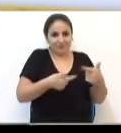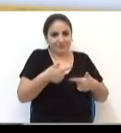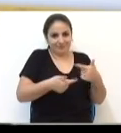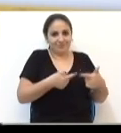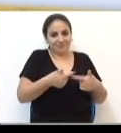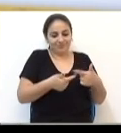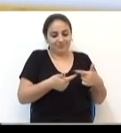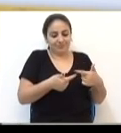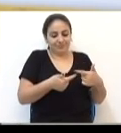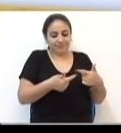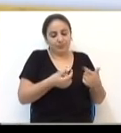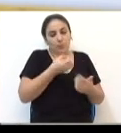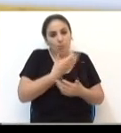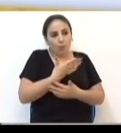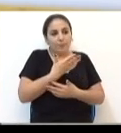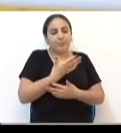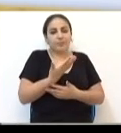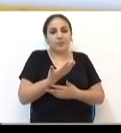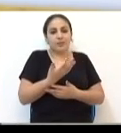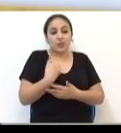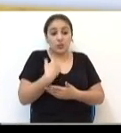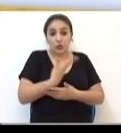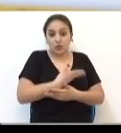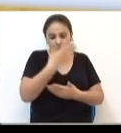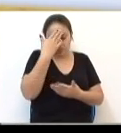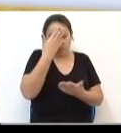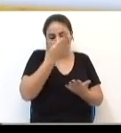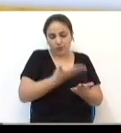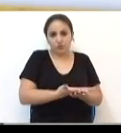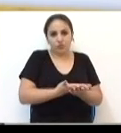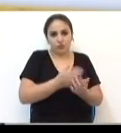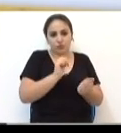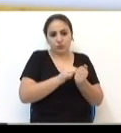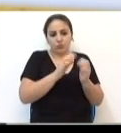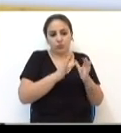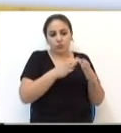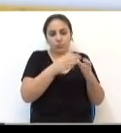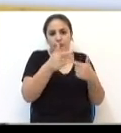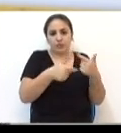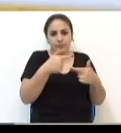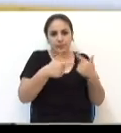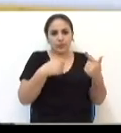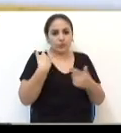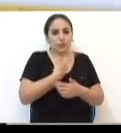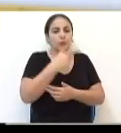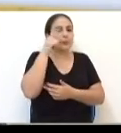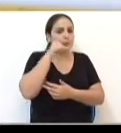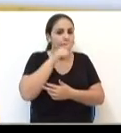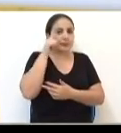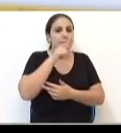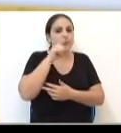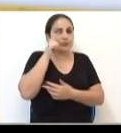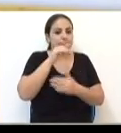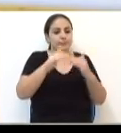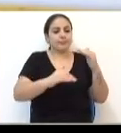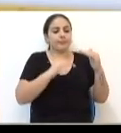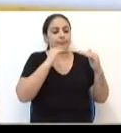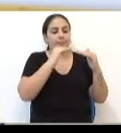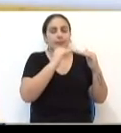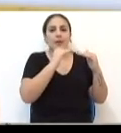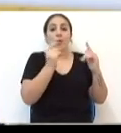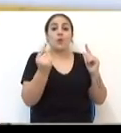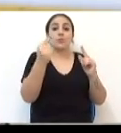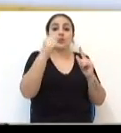trabalho. Então, a gente acredita que com o nosso grupo de trabalho a gente conseguiu atingir